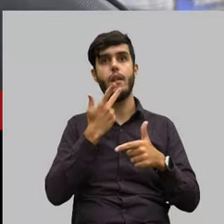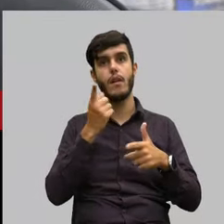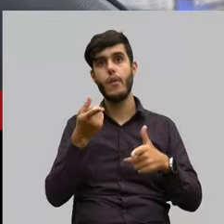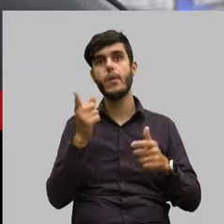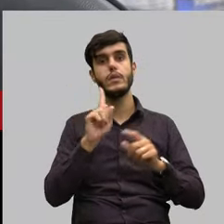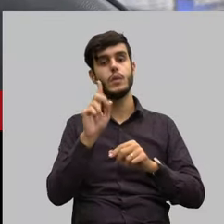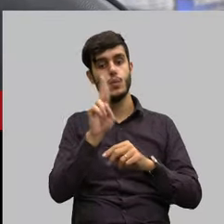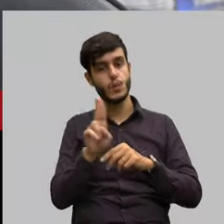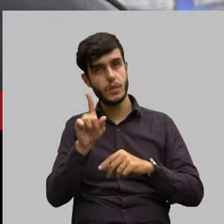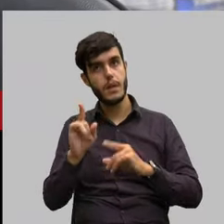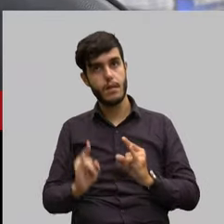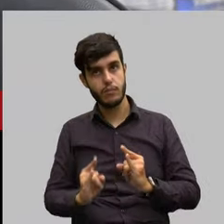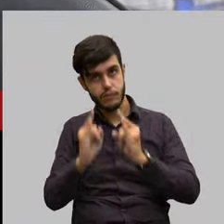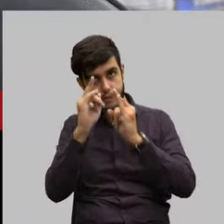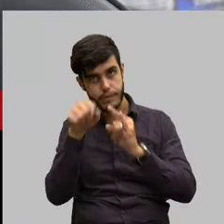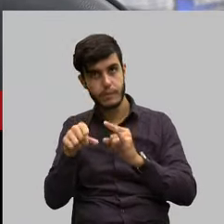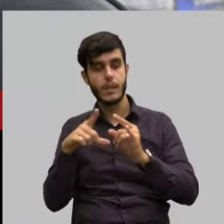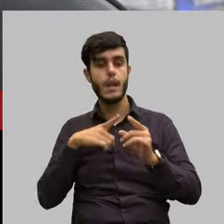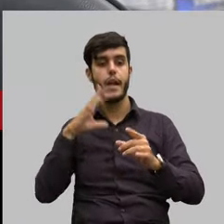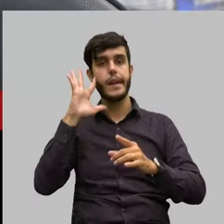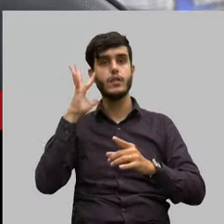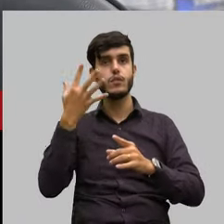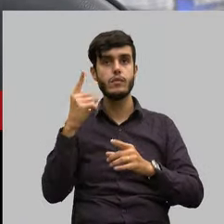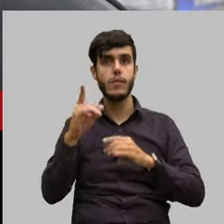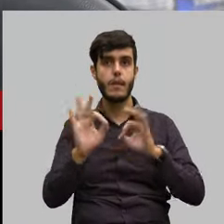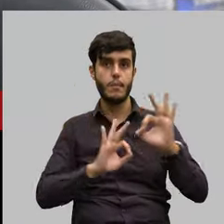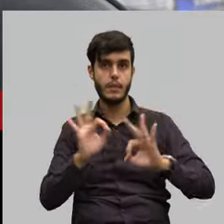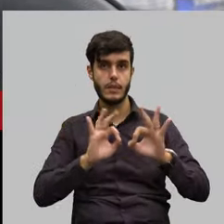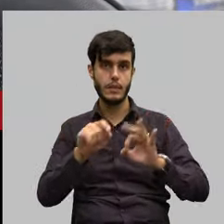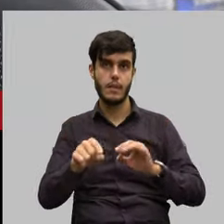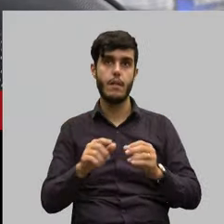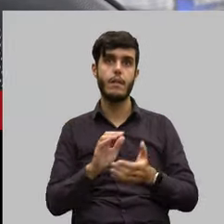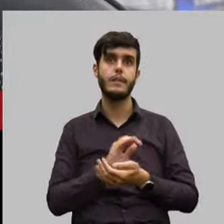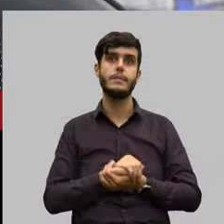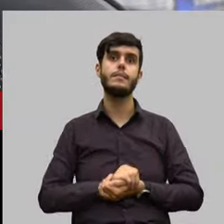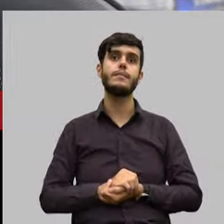Elevadores e já buscando uma solução para essa situação